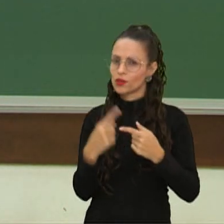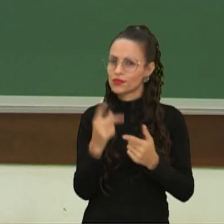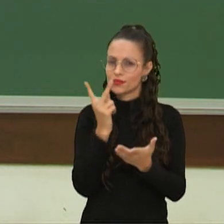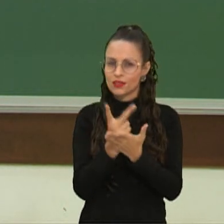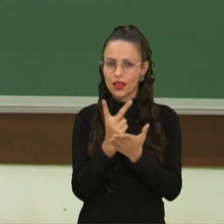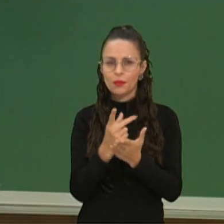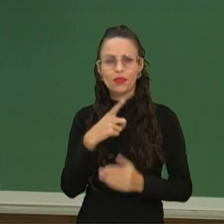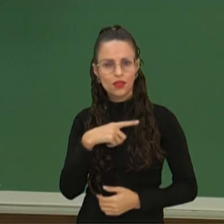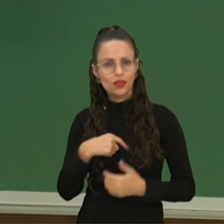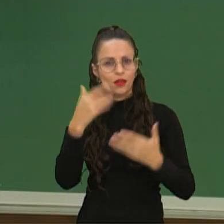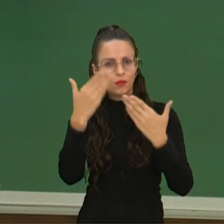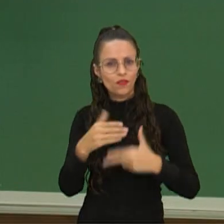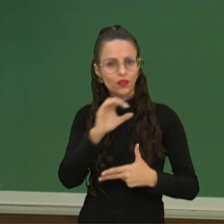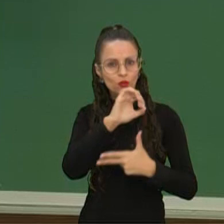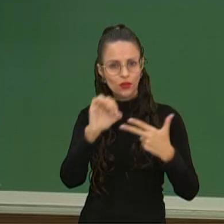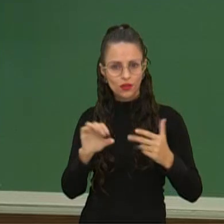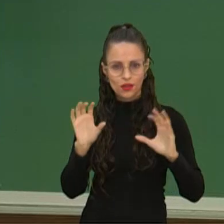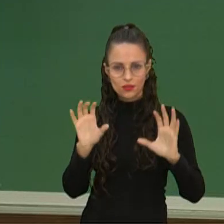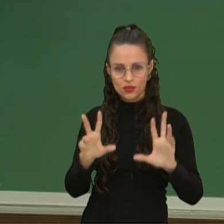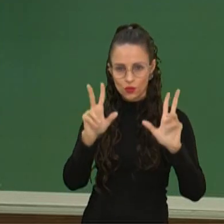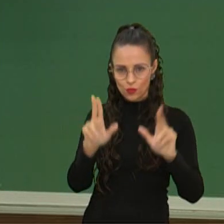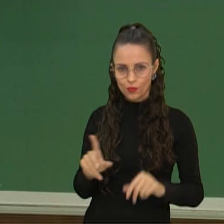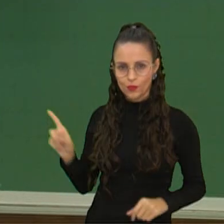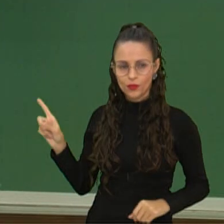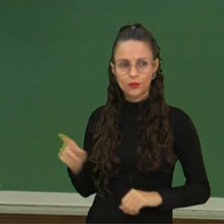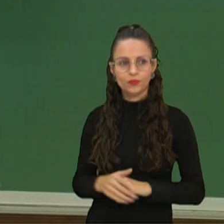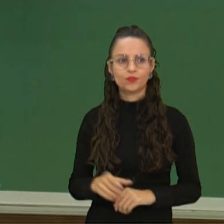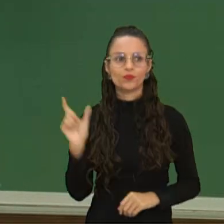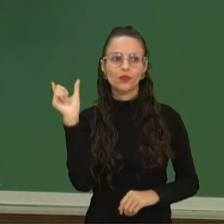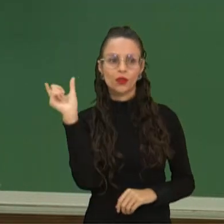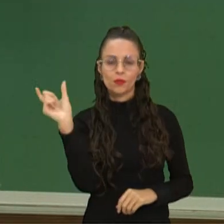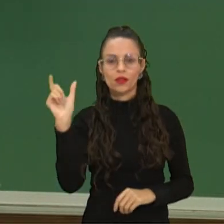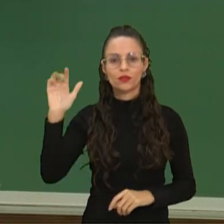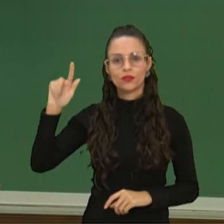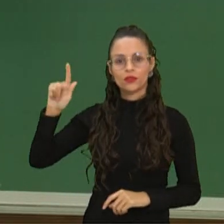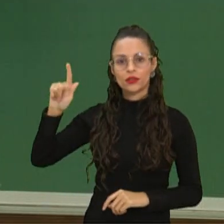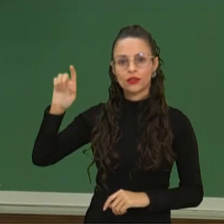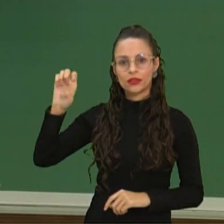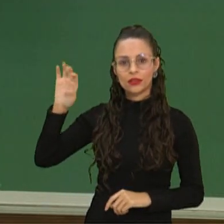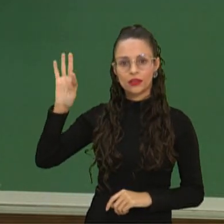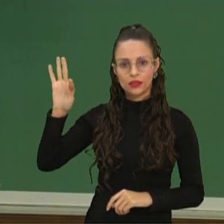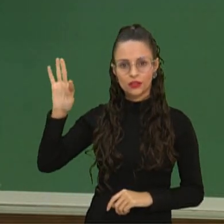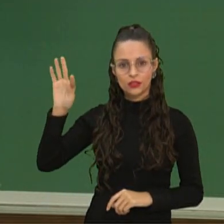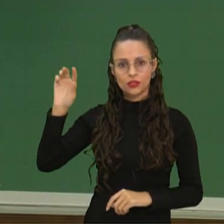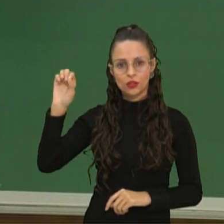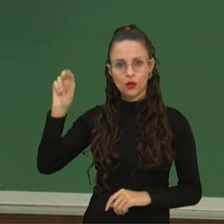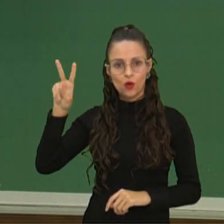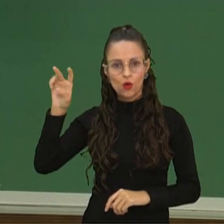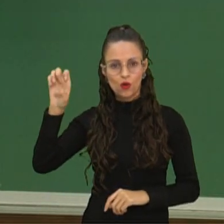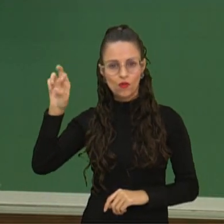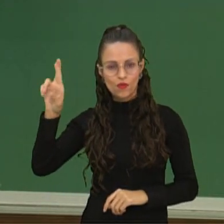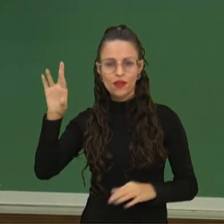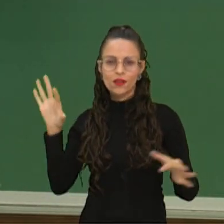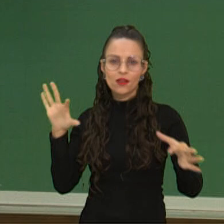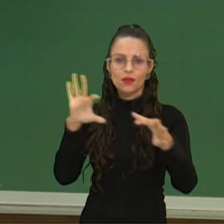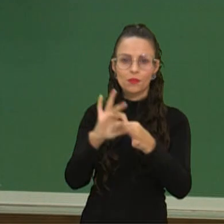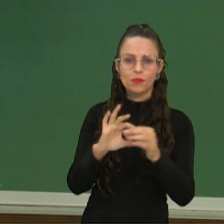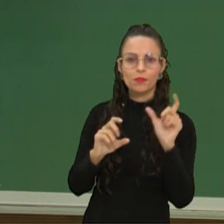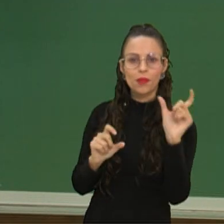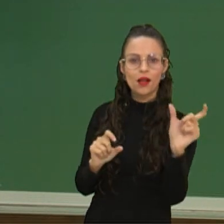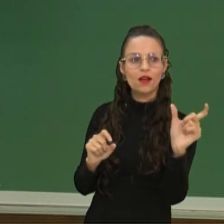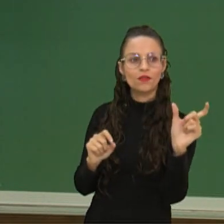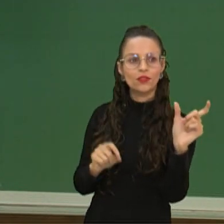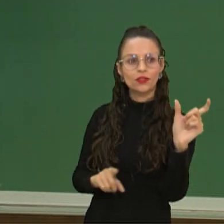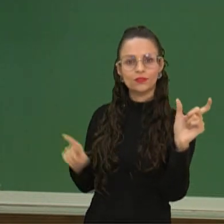daí. Então, olha só, gente. A palavra get over tem como sinônimo overcome, beleza? Então, get